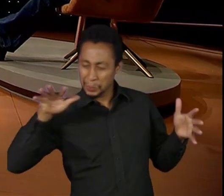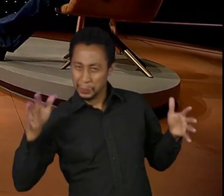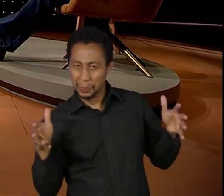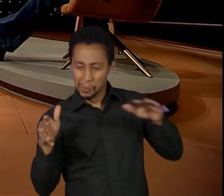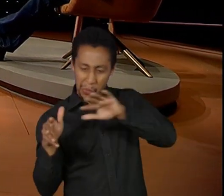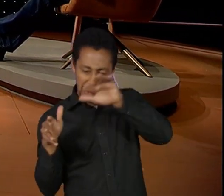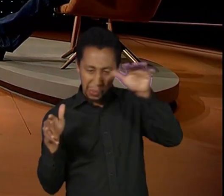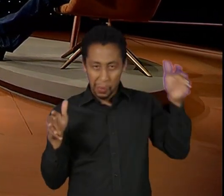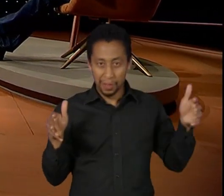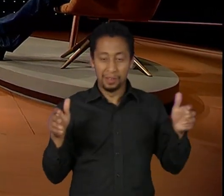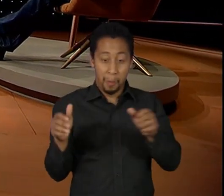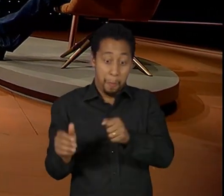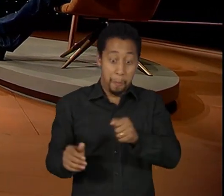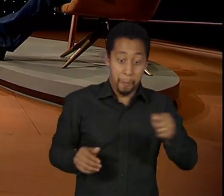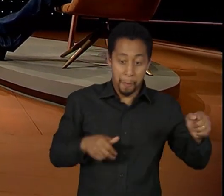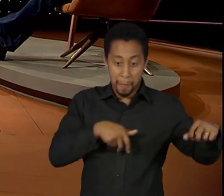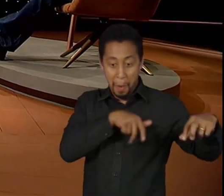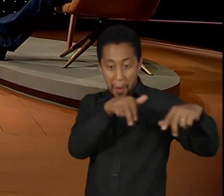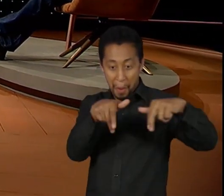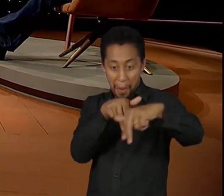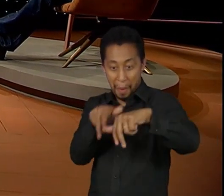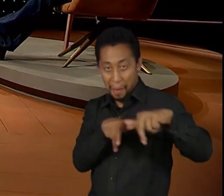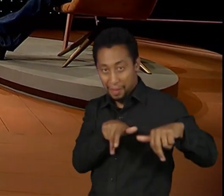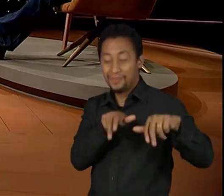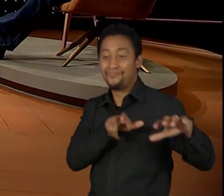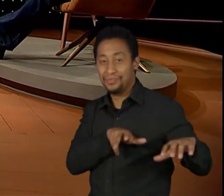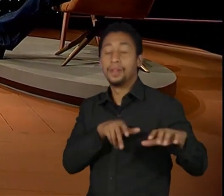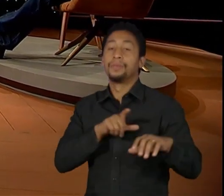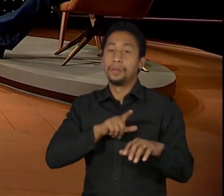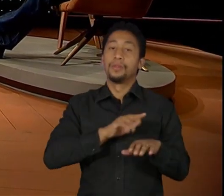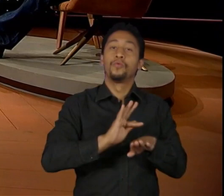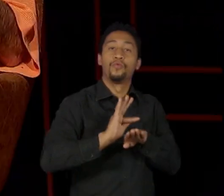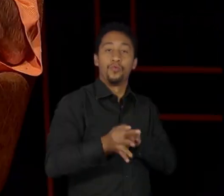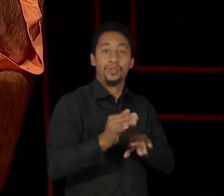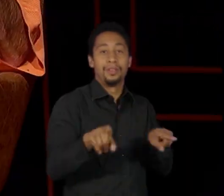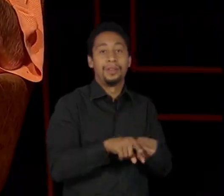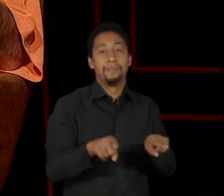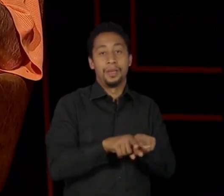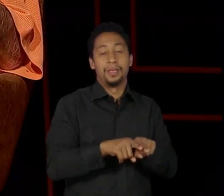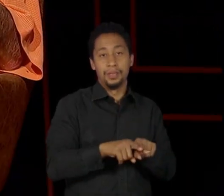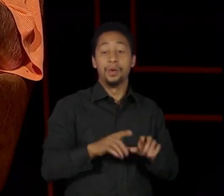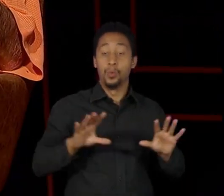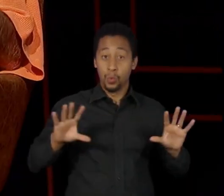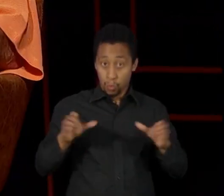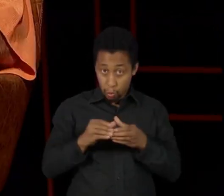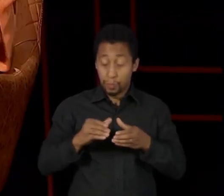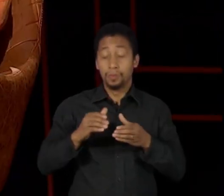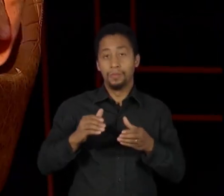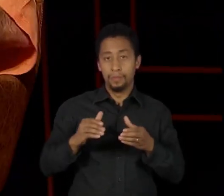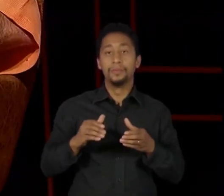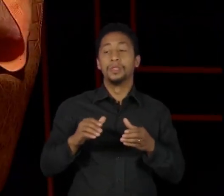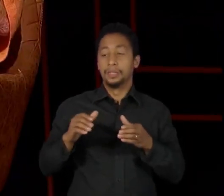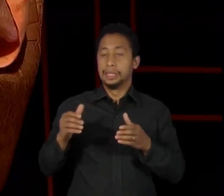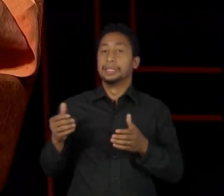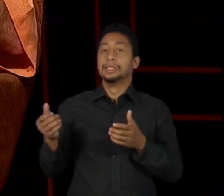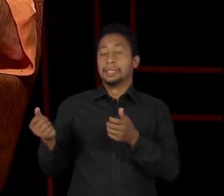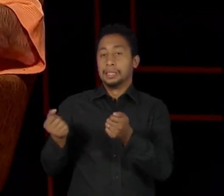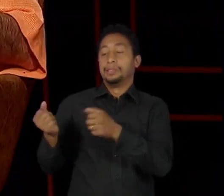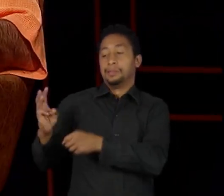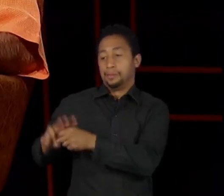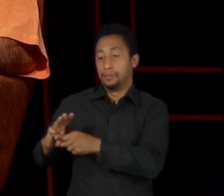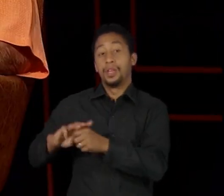o cenário, uma parte do elenco, e tinha um Fusca, que no Fusca o Guarnica ia